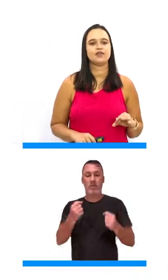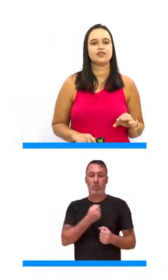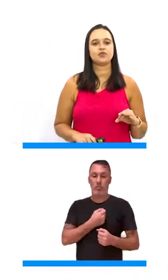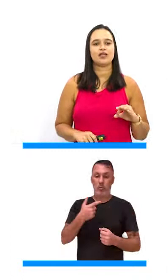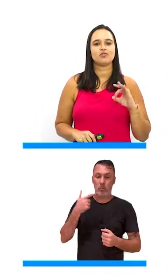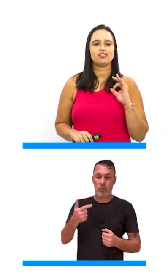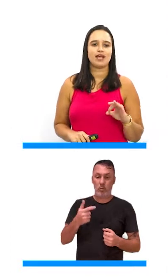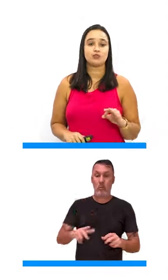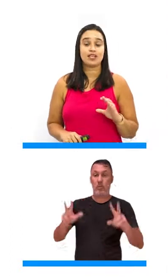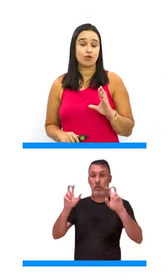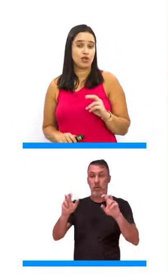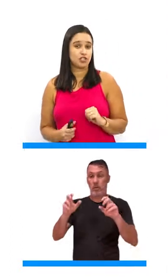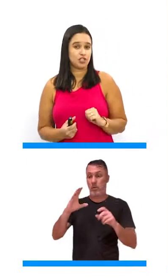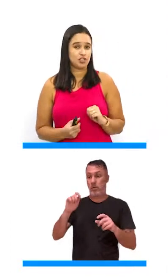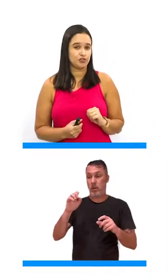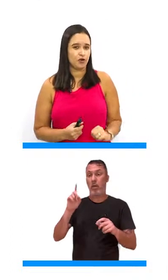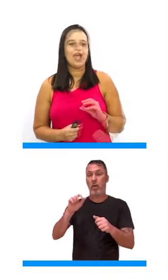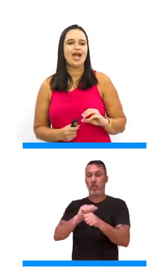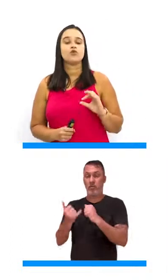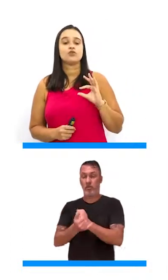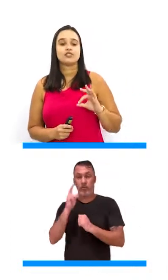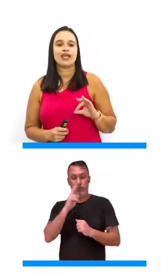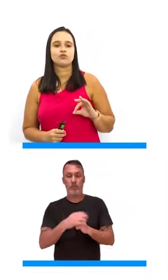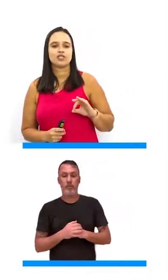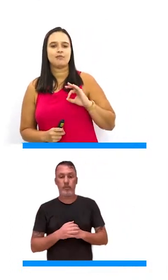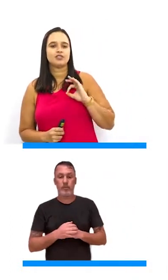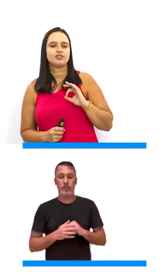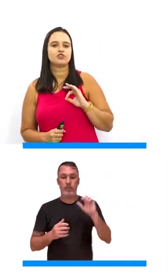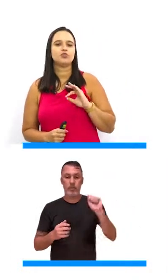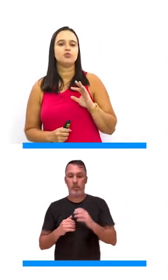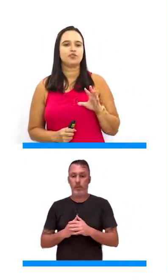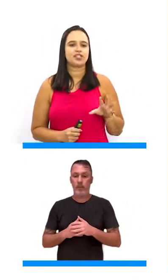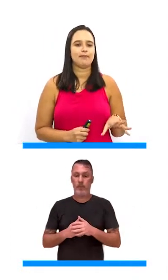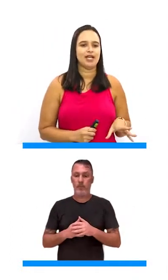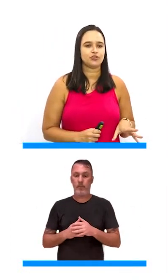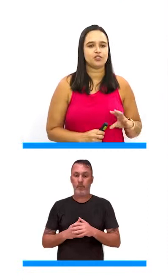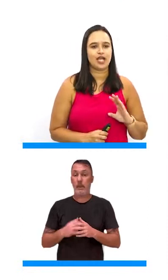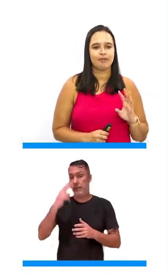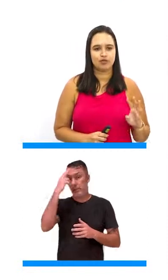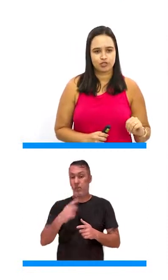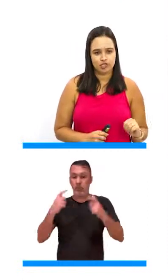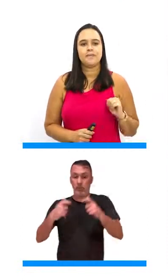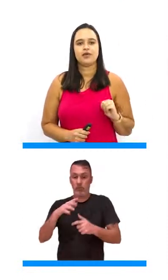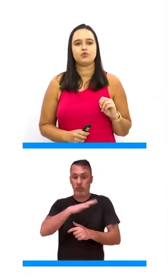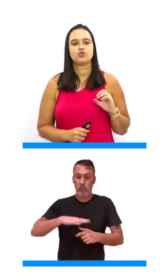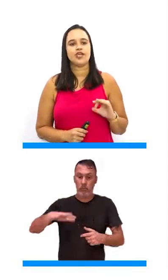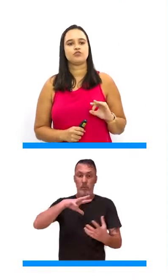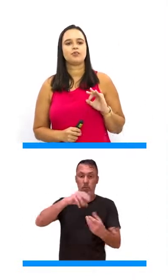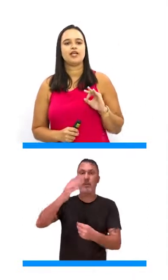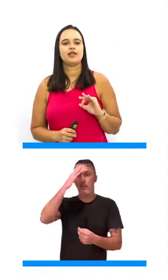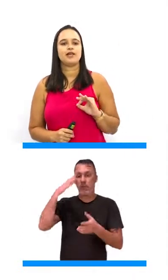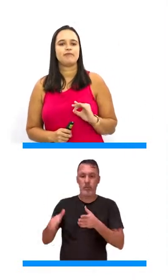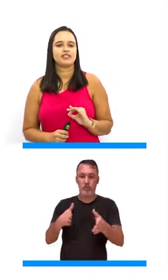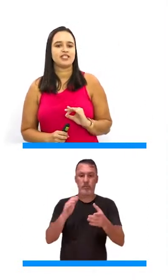oração em que o termo cegos é um adjetivo. A. Os cegos, habitantes de um mundo esquemático, sabem onde ir. B. O cego